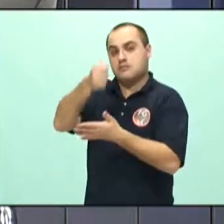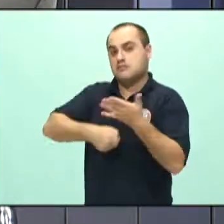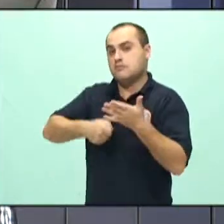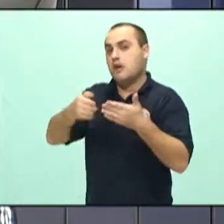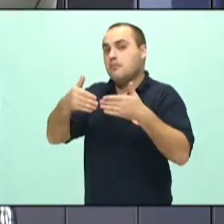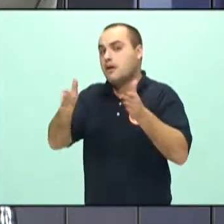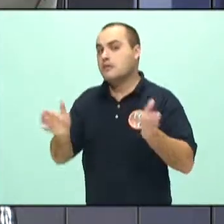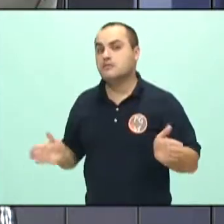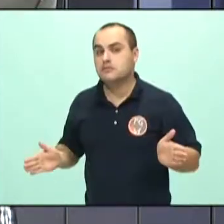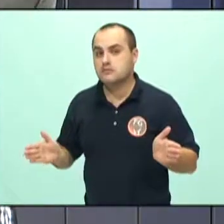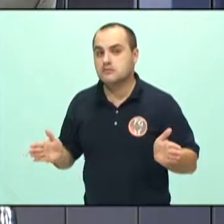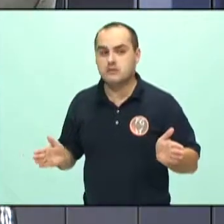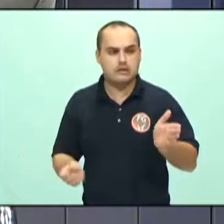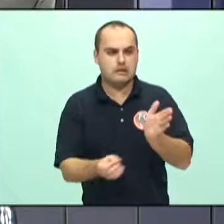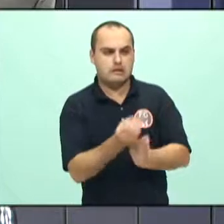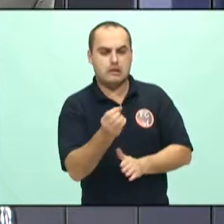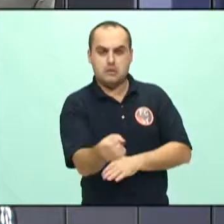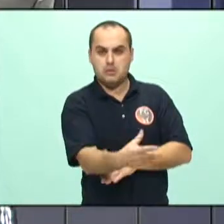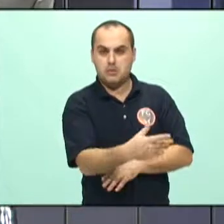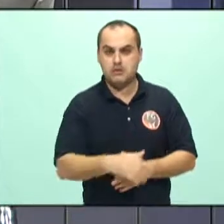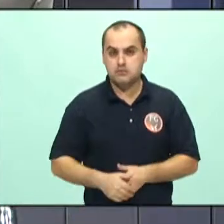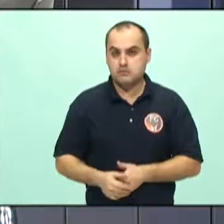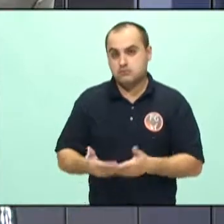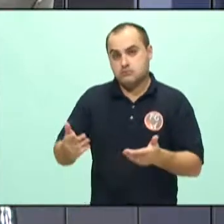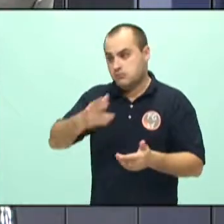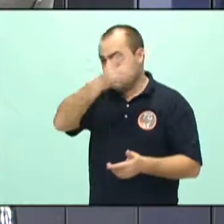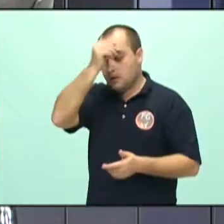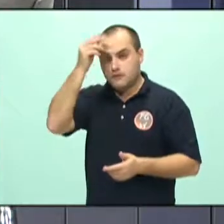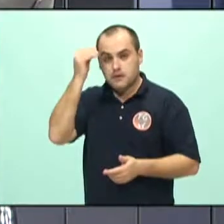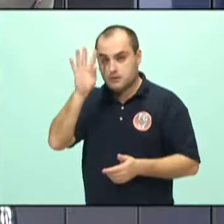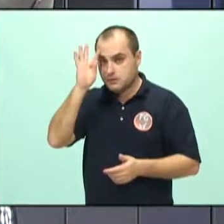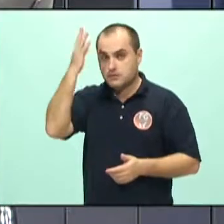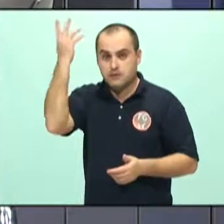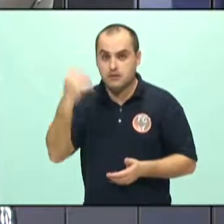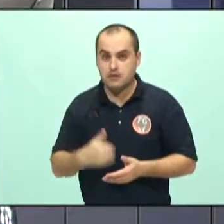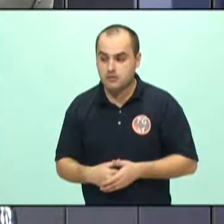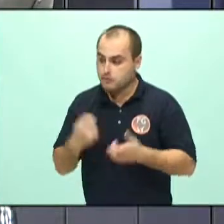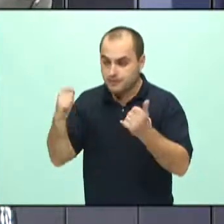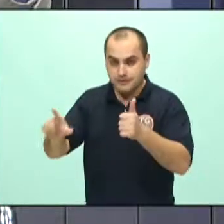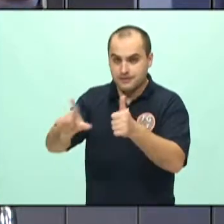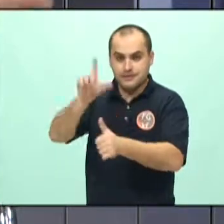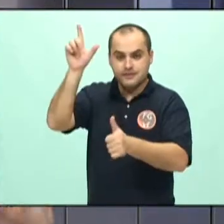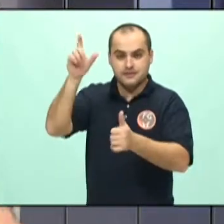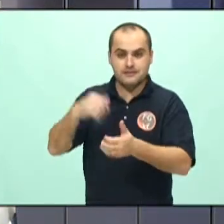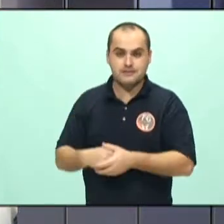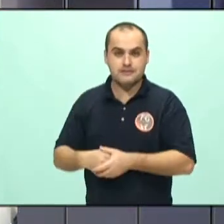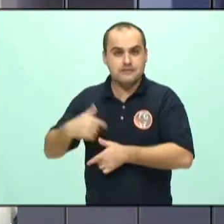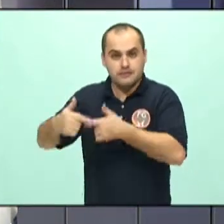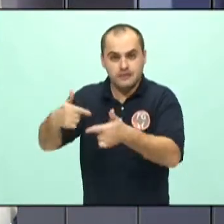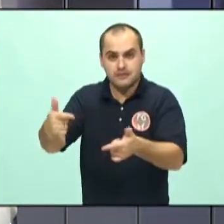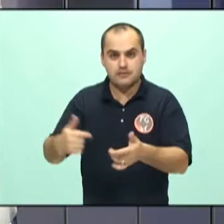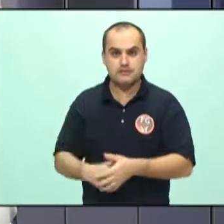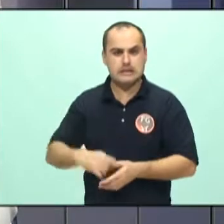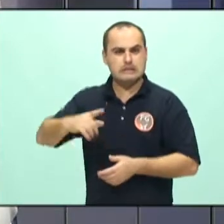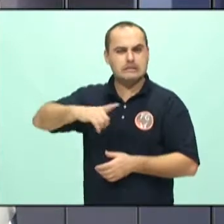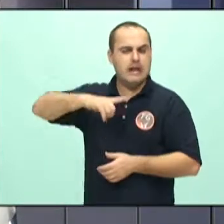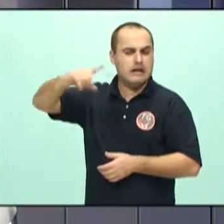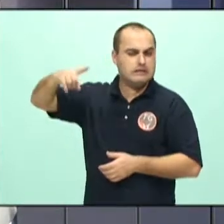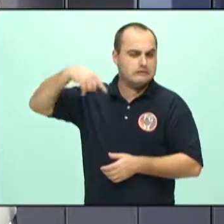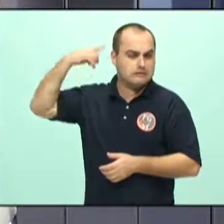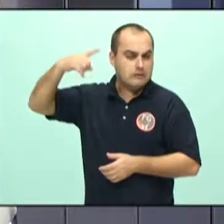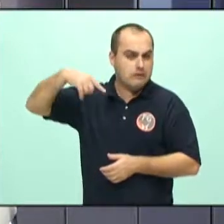ainda. Mas o prefeito está lá para resolver, ele tem que ser o líder para resolver, para fazer esse trabalho, para intermediar. Ele conta com advogados caros que